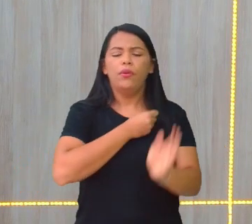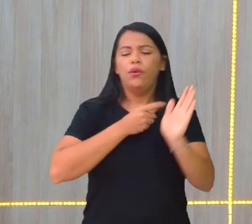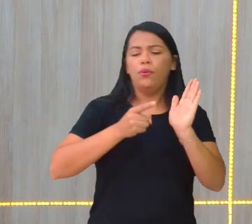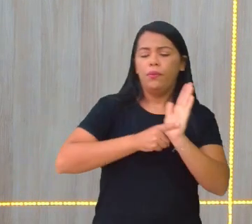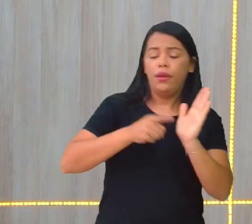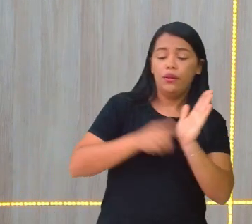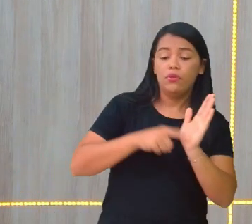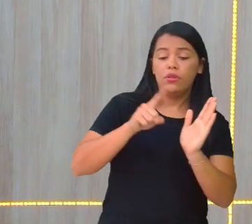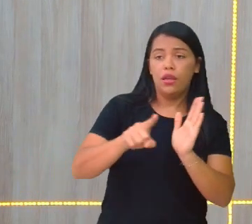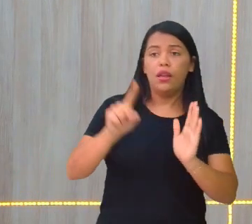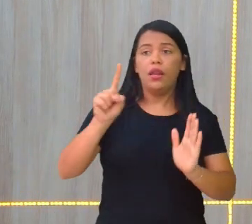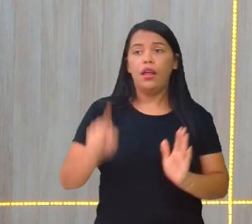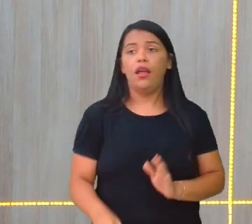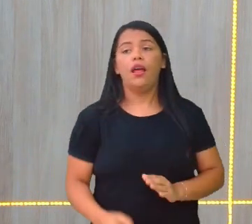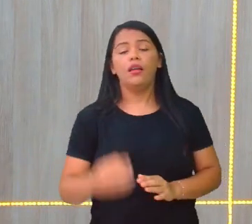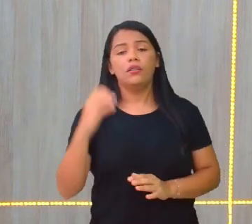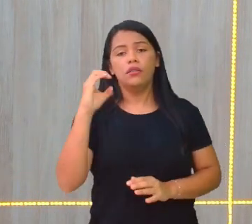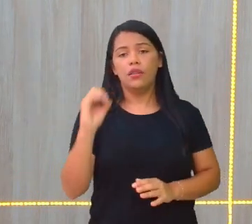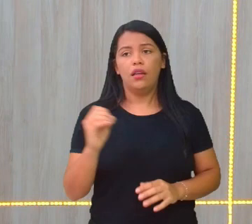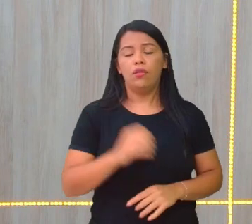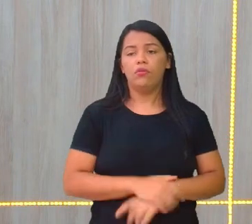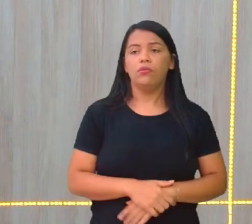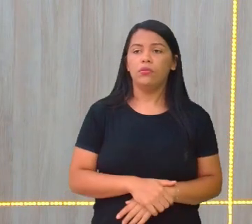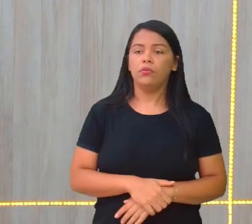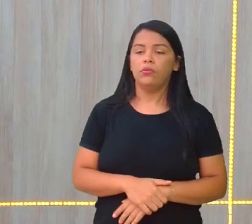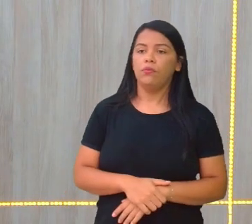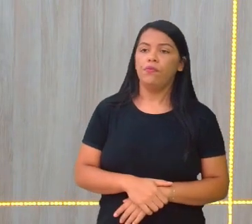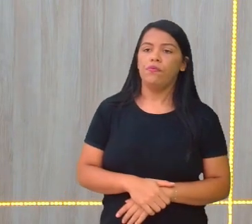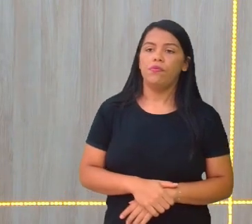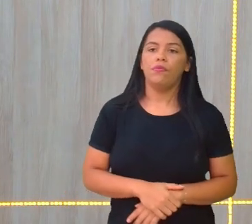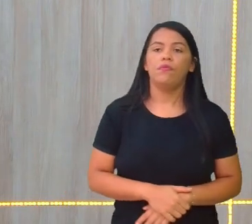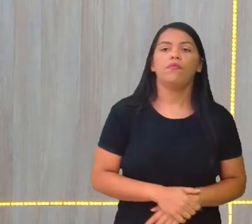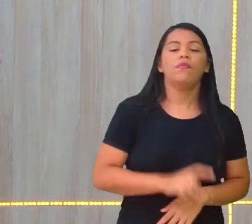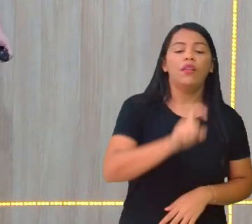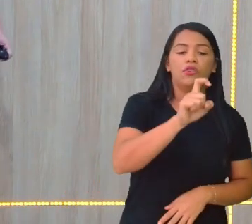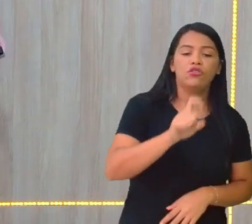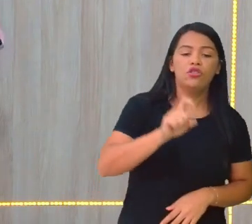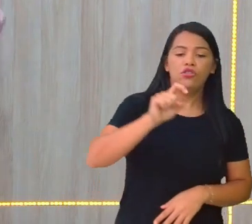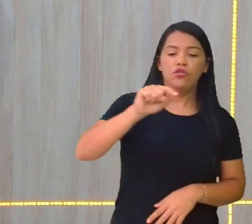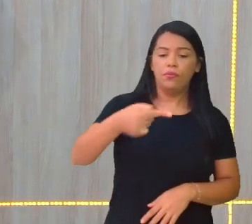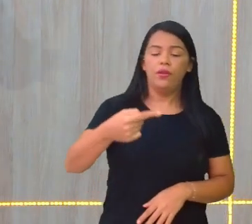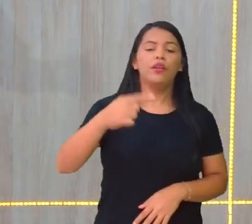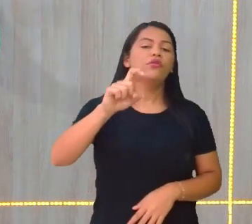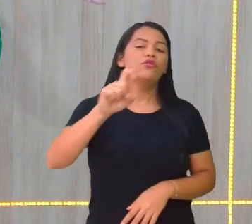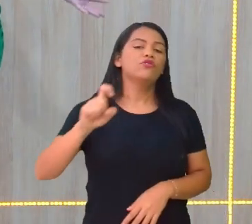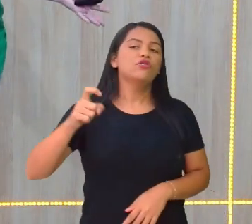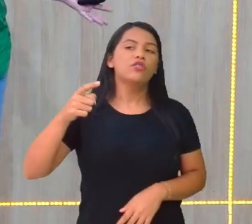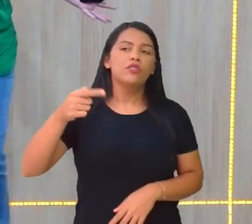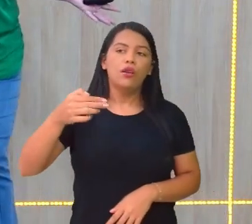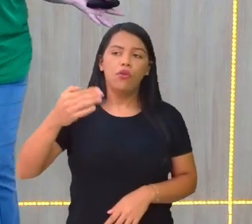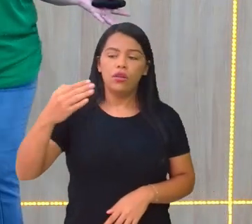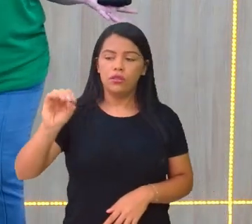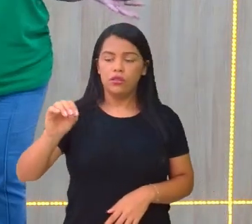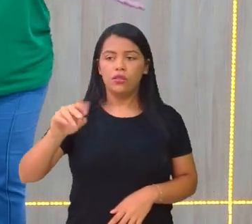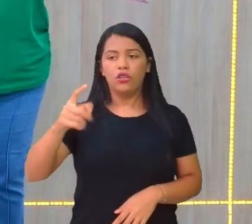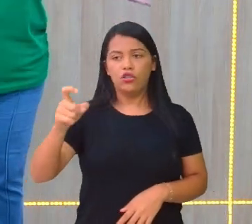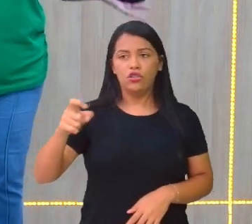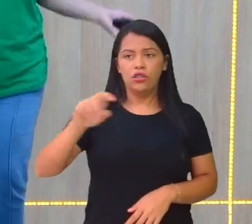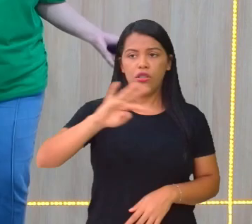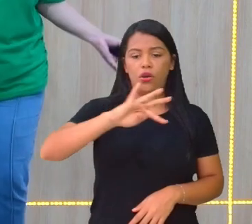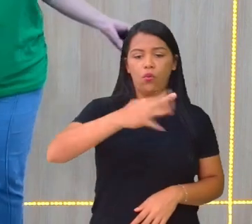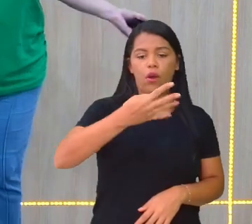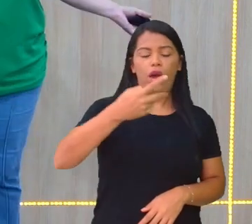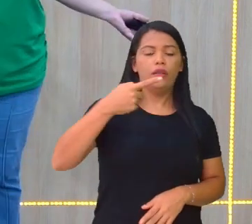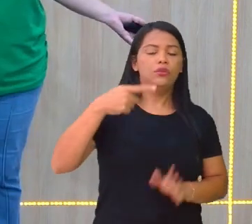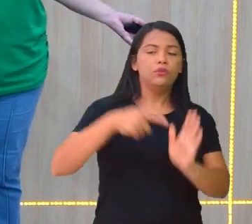que número é esse, vai dar 0. E x menos x, 0. 4 igual a 4, todo mundo vai concordar.